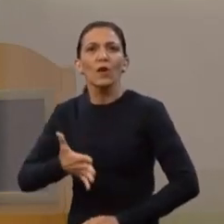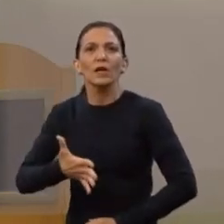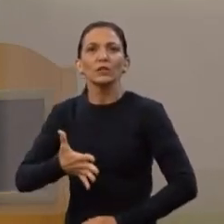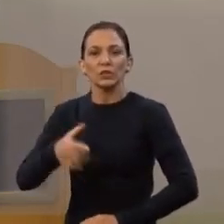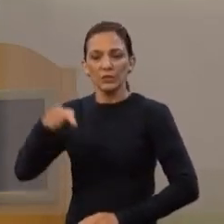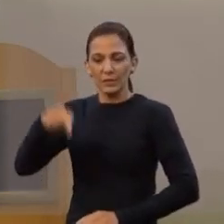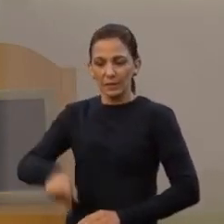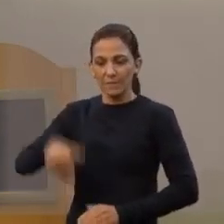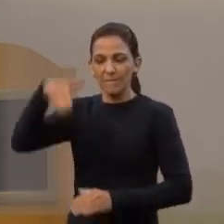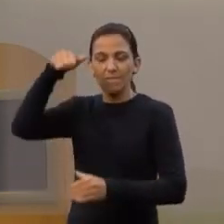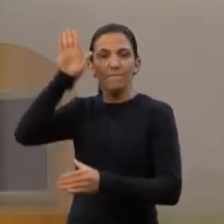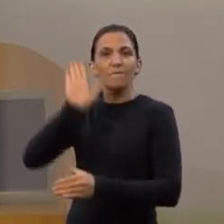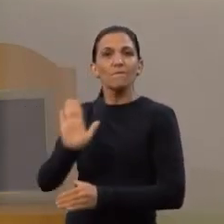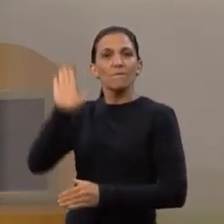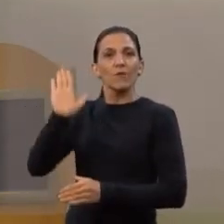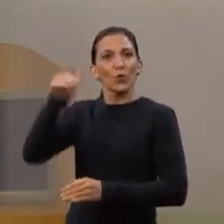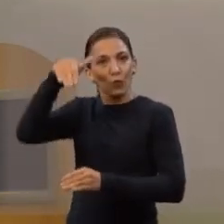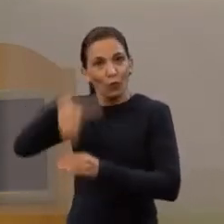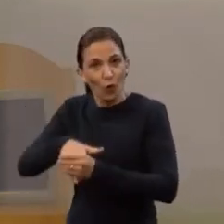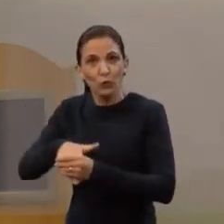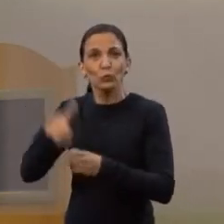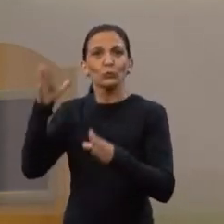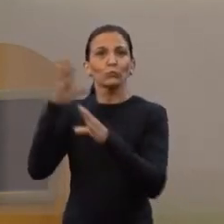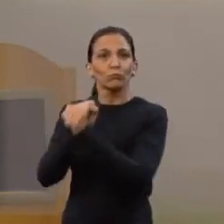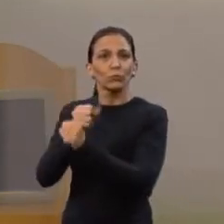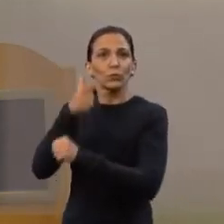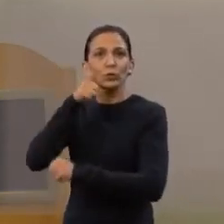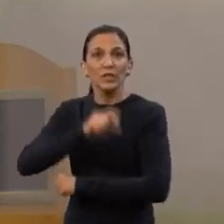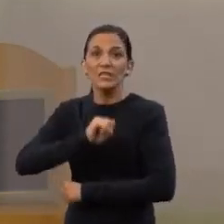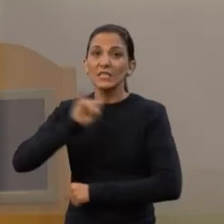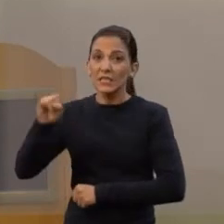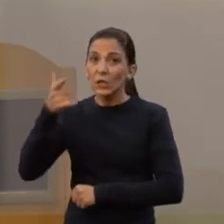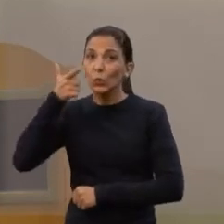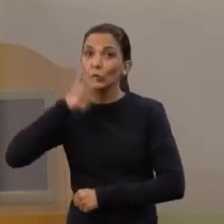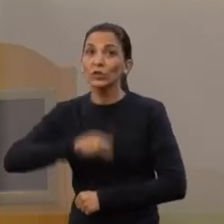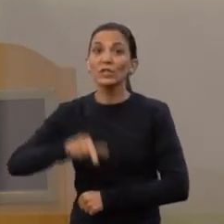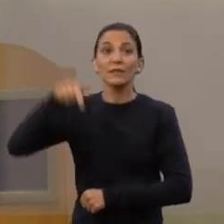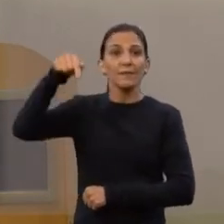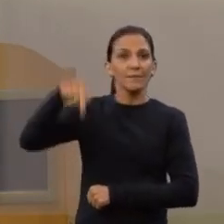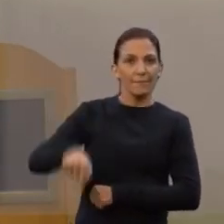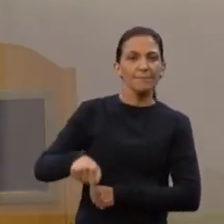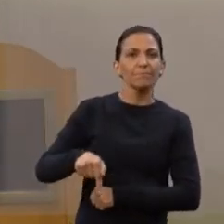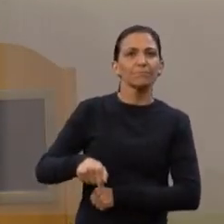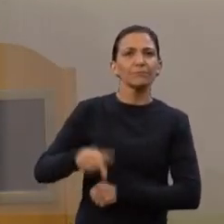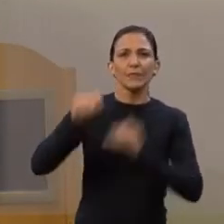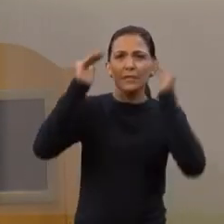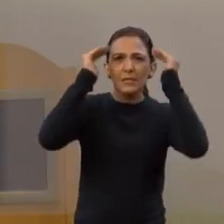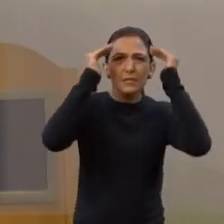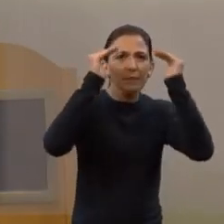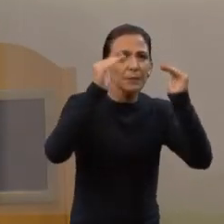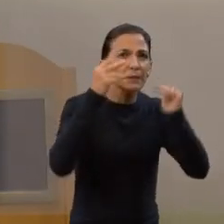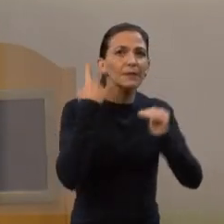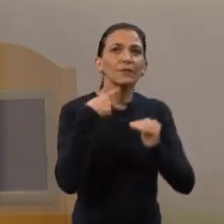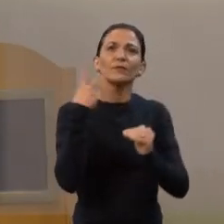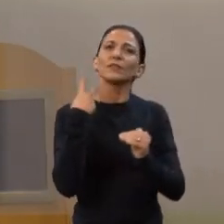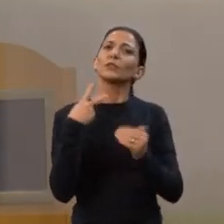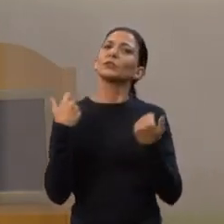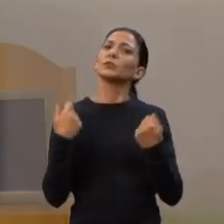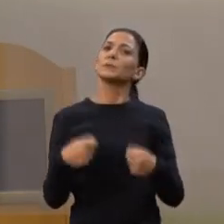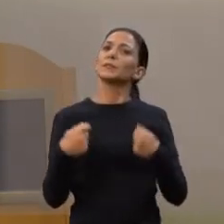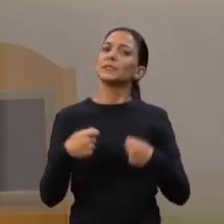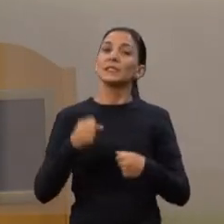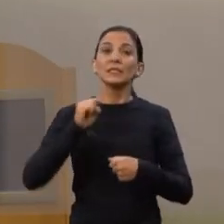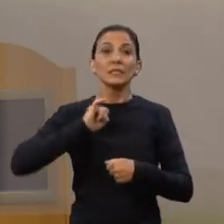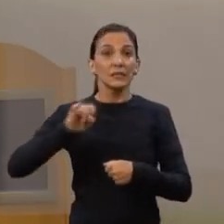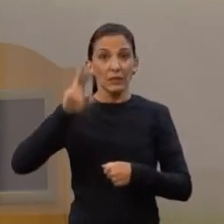e venha das urnas e quando chegar se chegar saiba respeitar os pares se